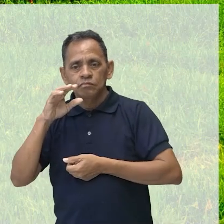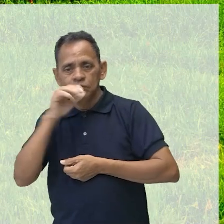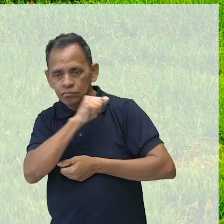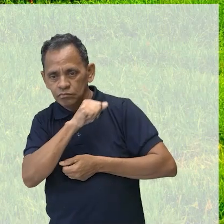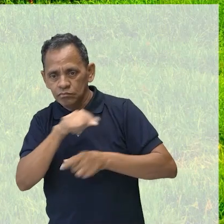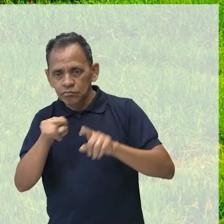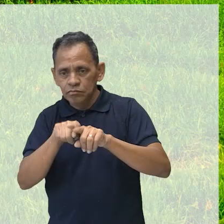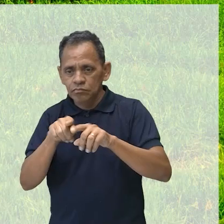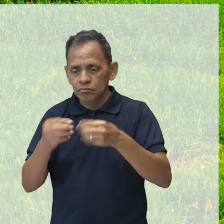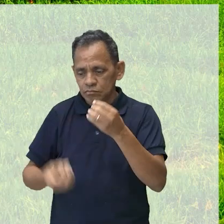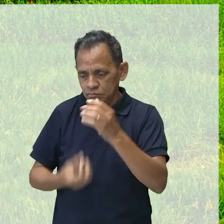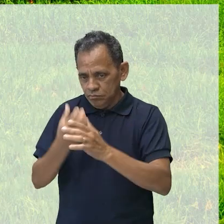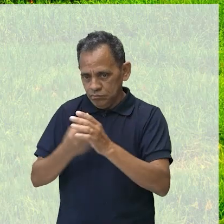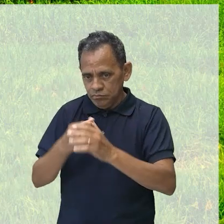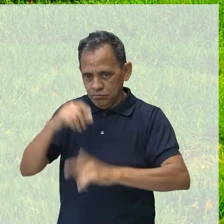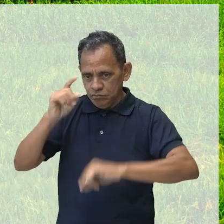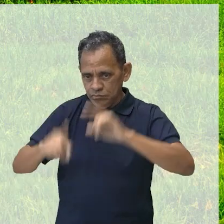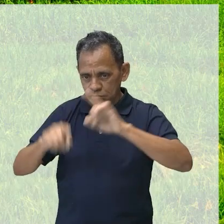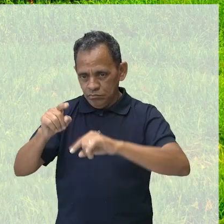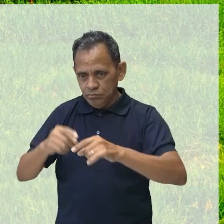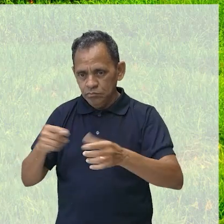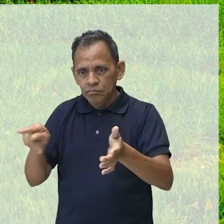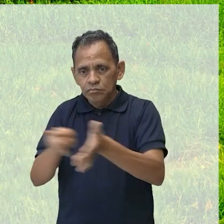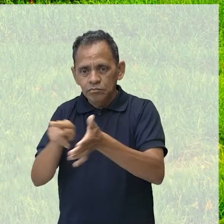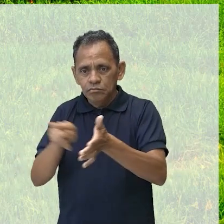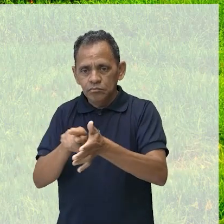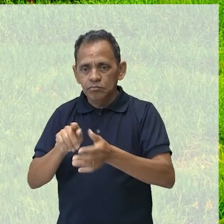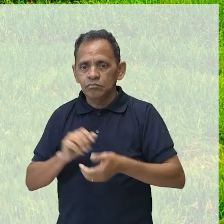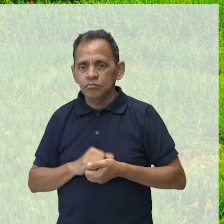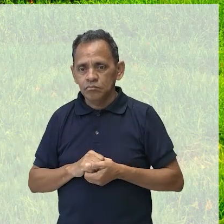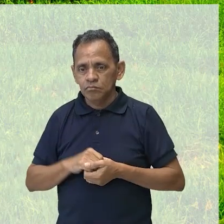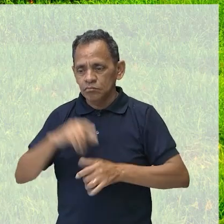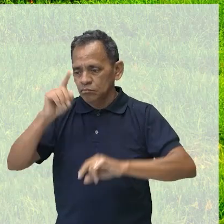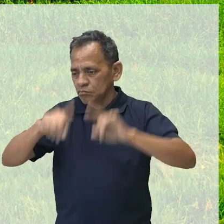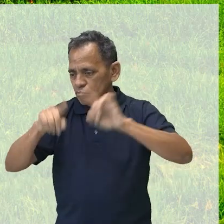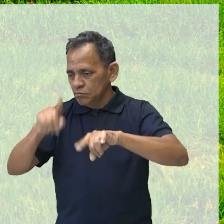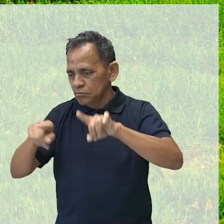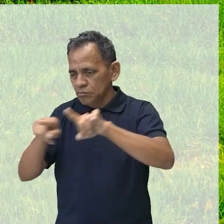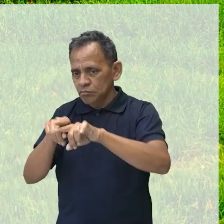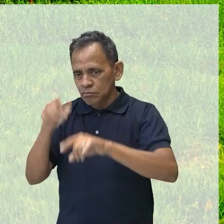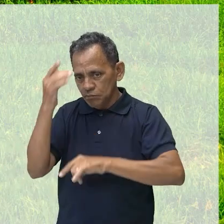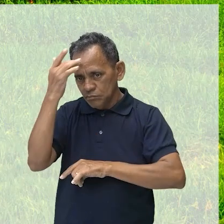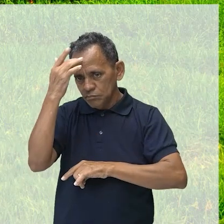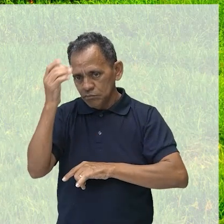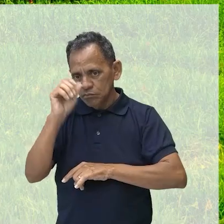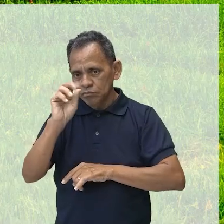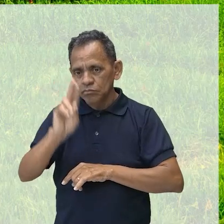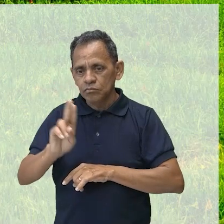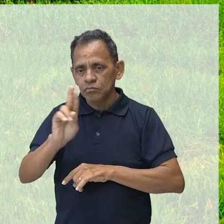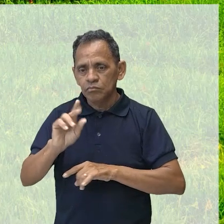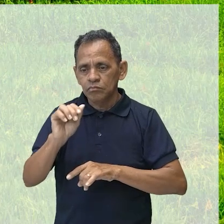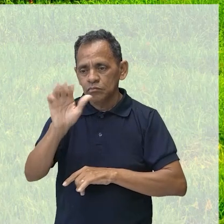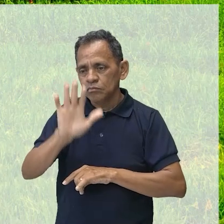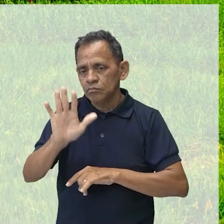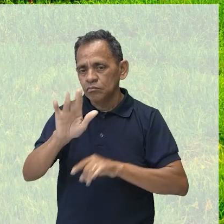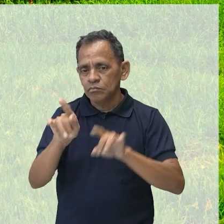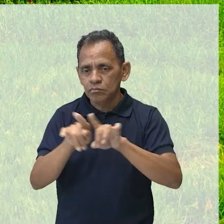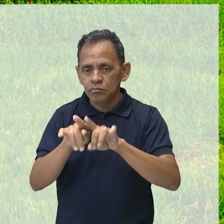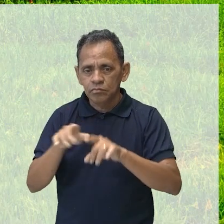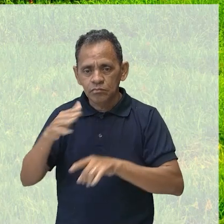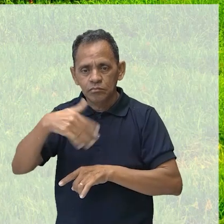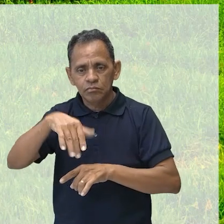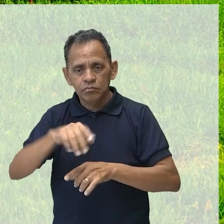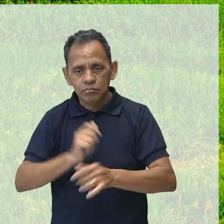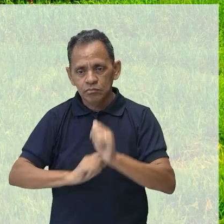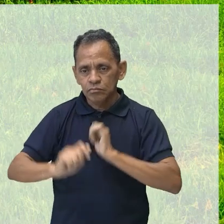produção de bens e também de produtos, e isso acabou facilitando aí de um modo geral, para a parte